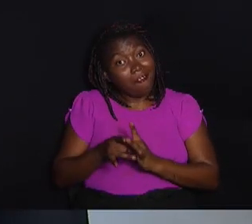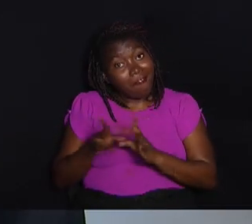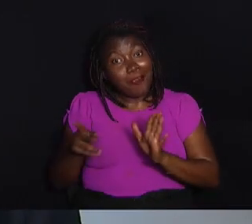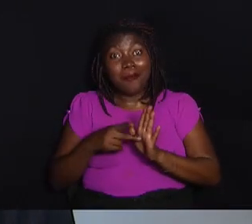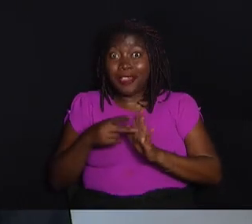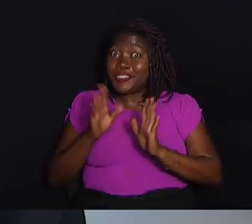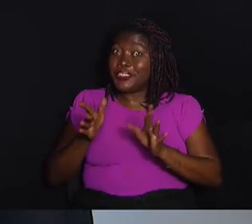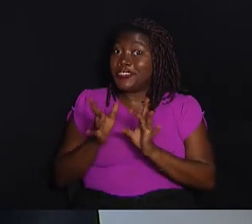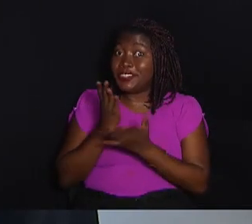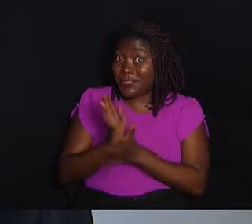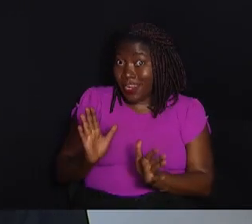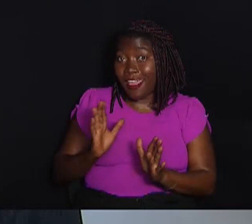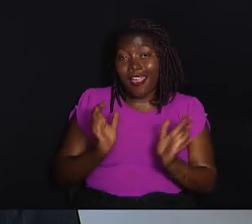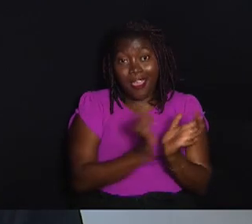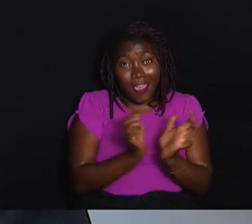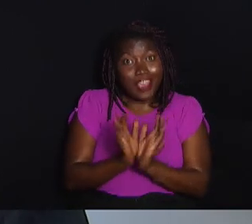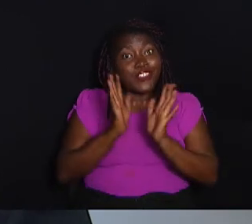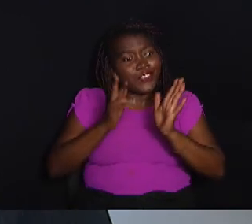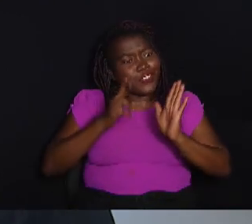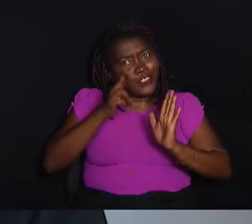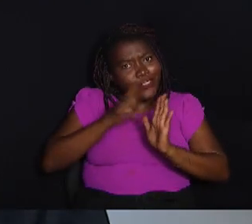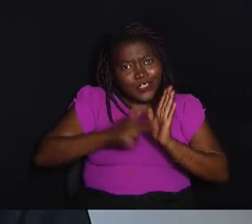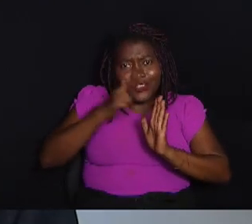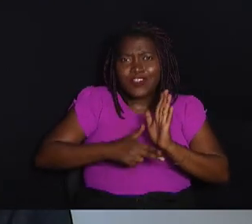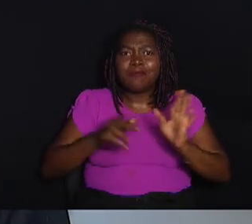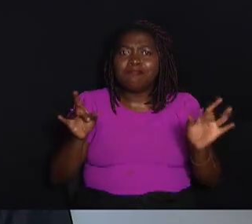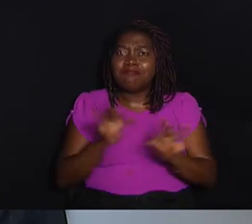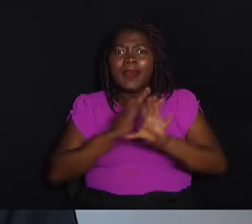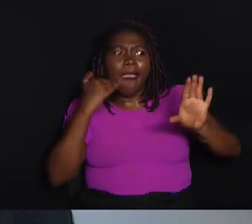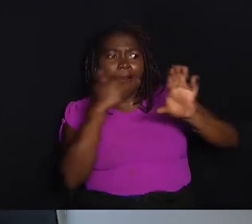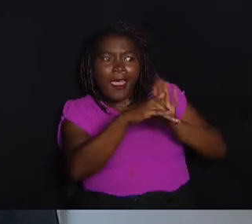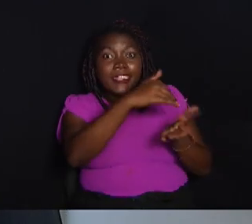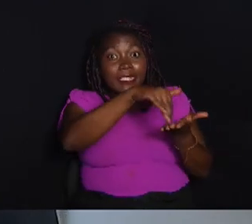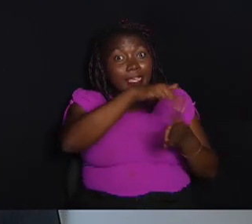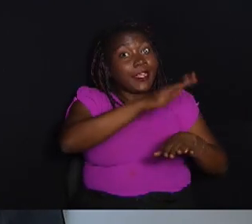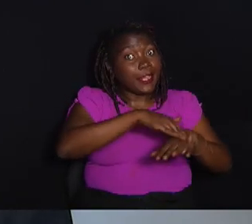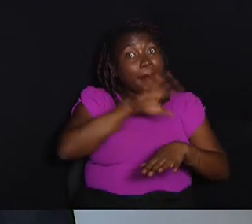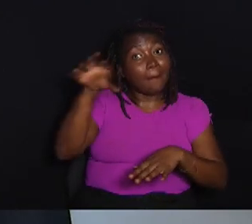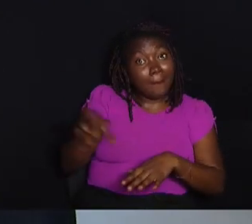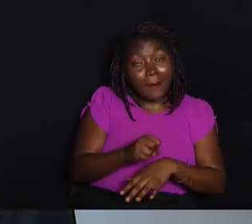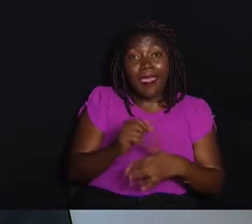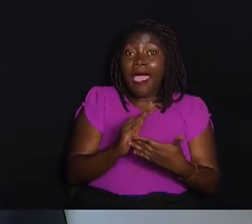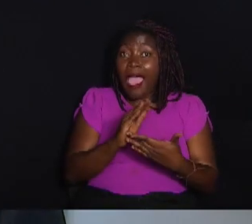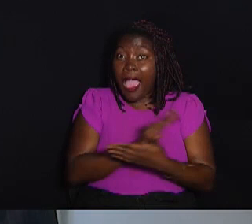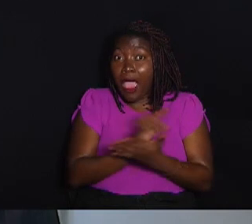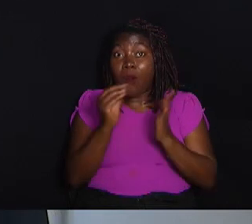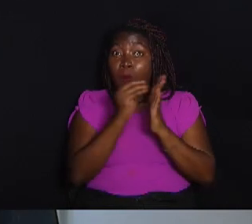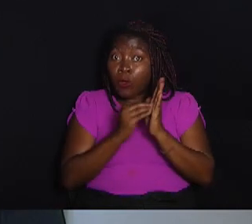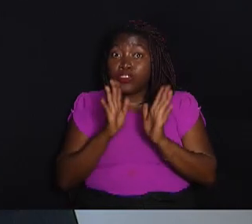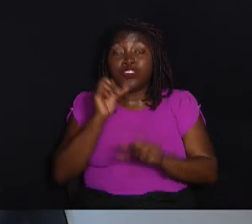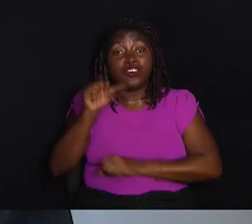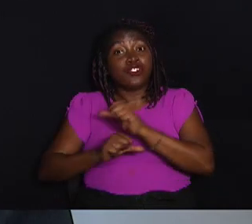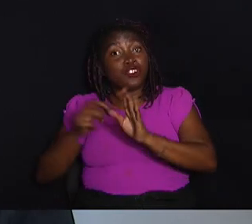comissão já fizemos relatório já foi entregue pra secretária já está de posse dela alguns dos itens já virou o projeto de lei da de